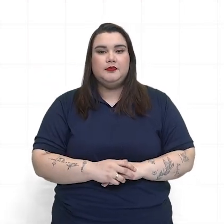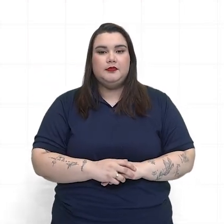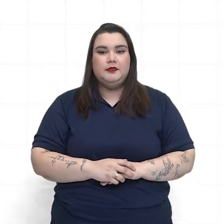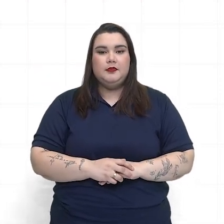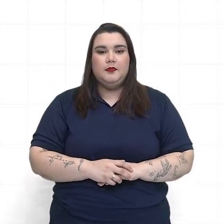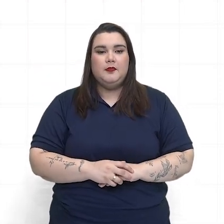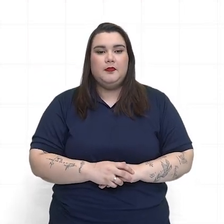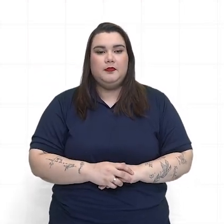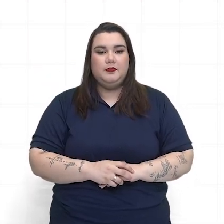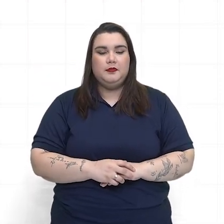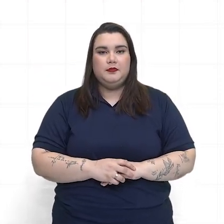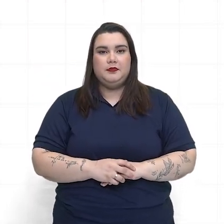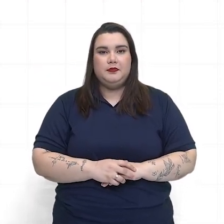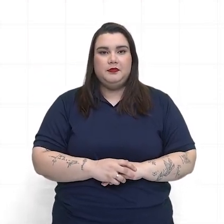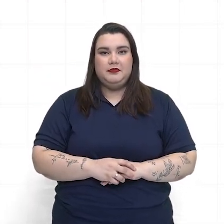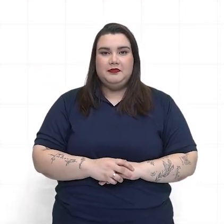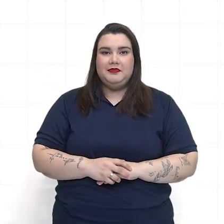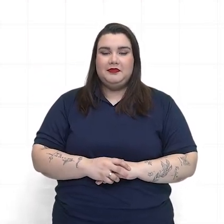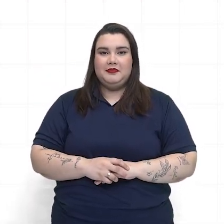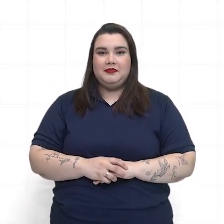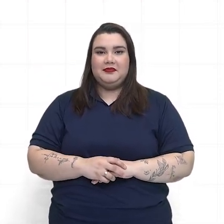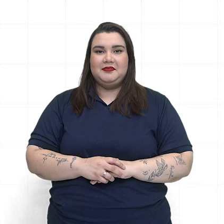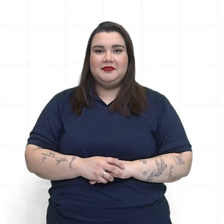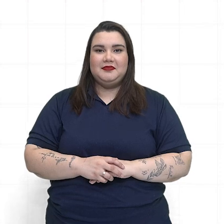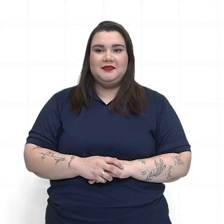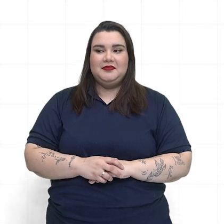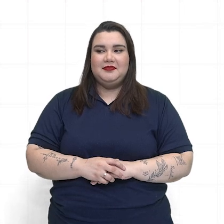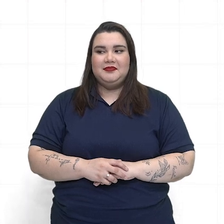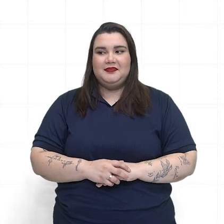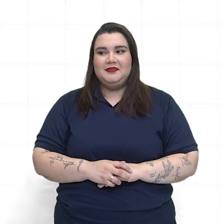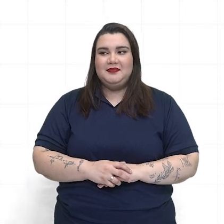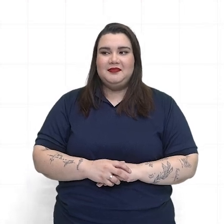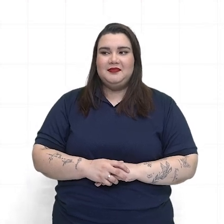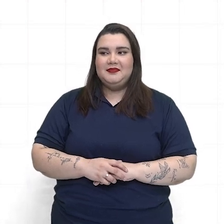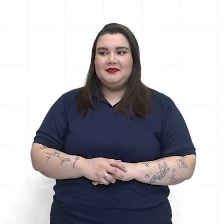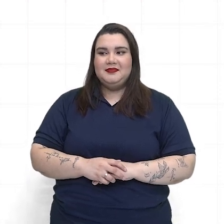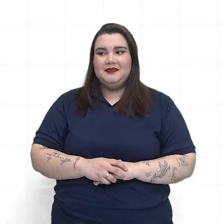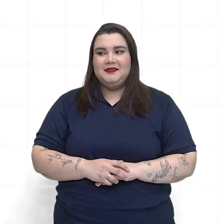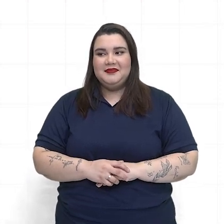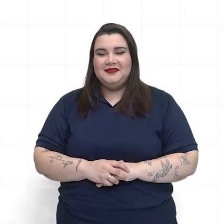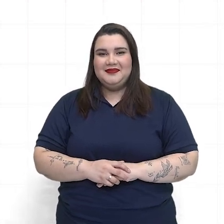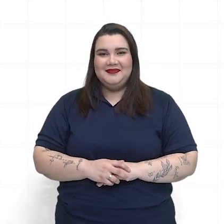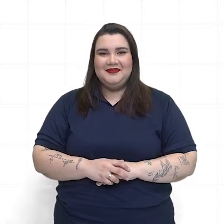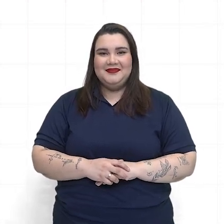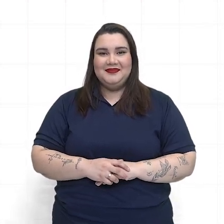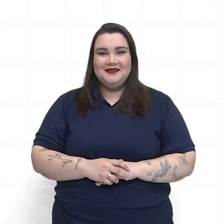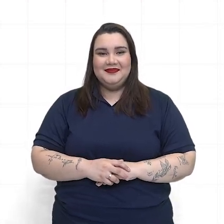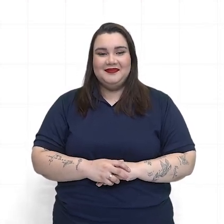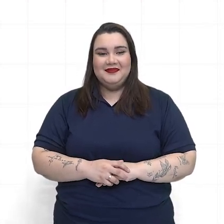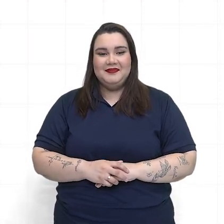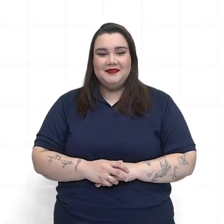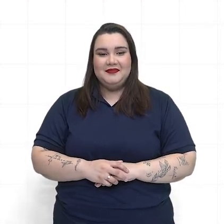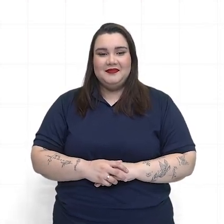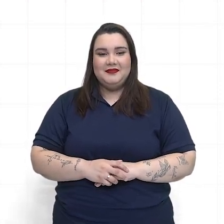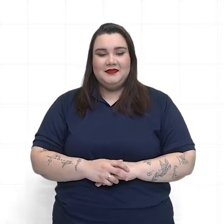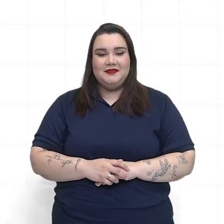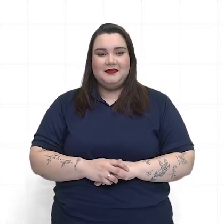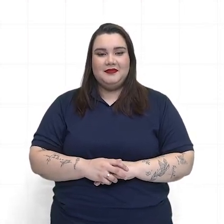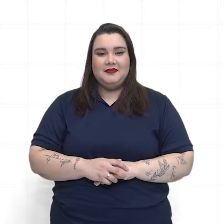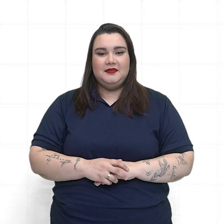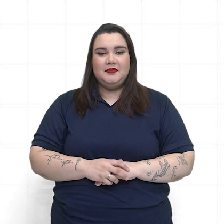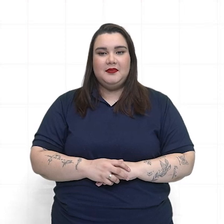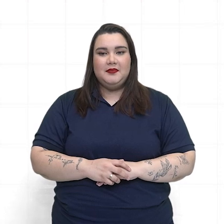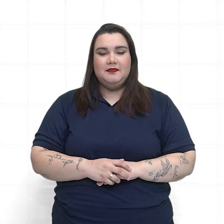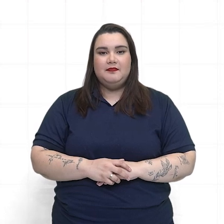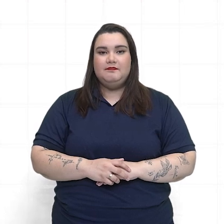parte do seu irmão, parte do seu irmão, beleza? Parte